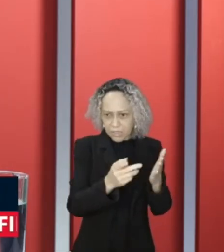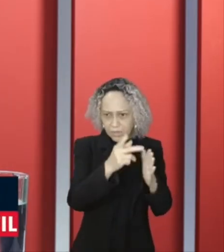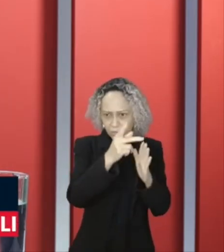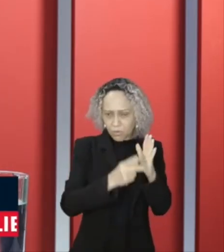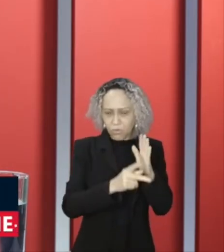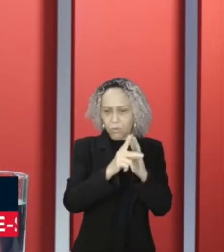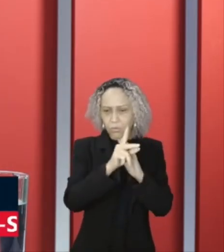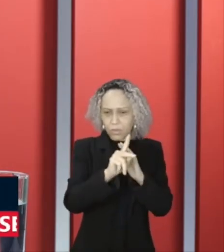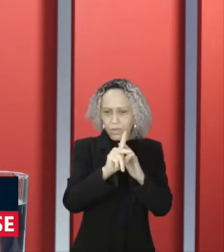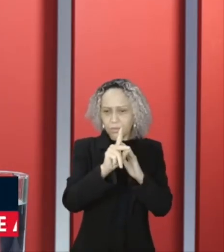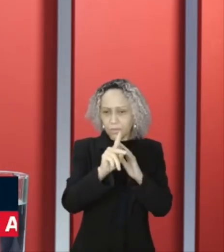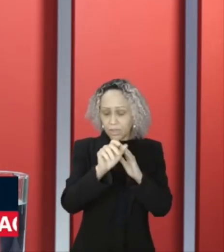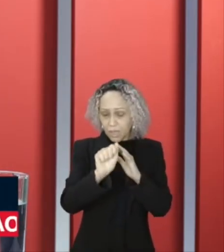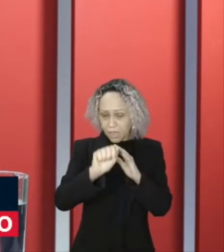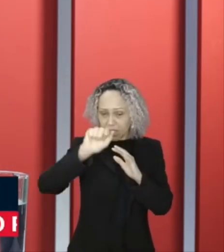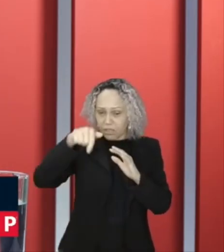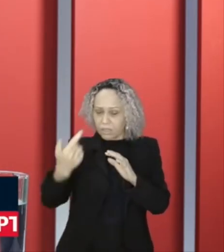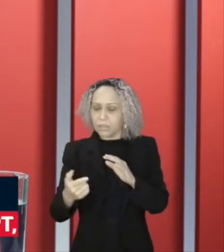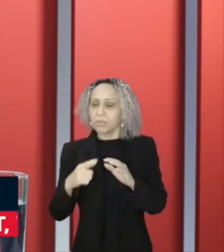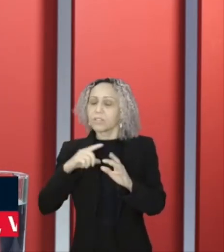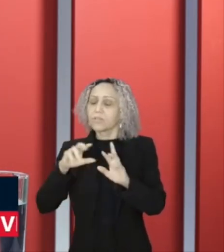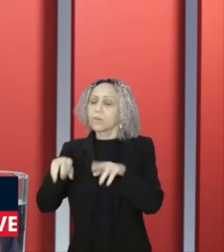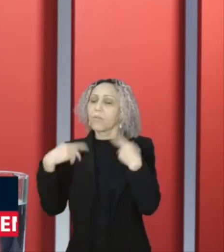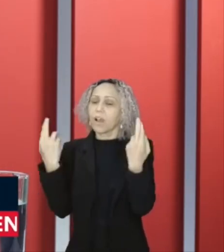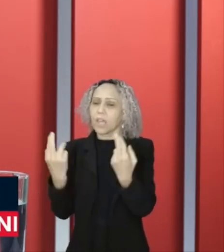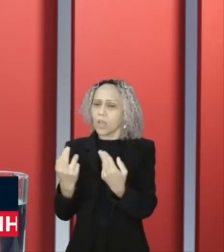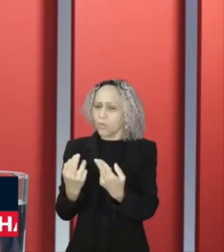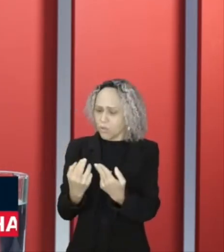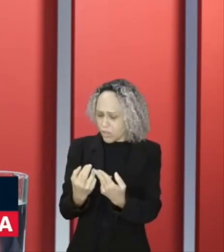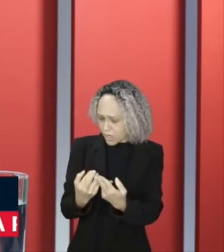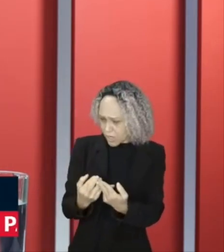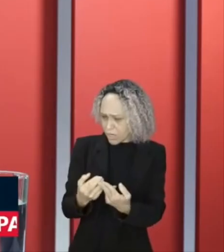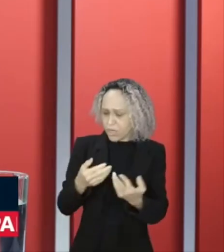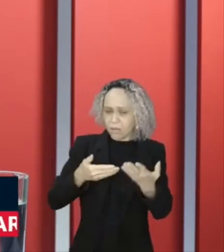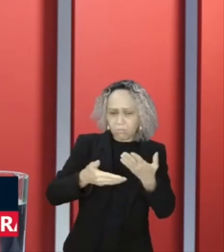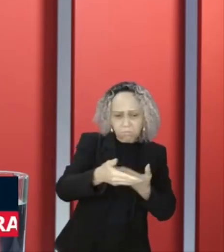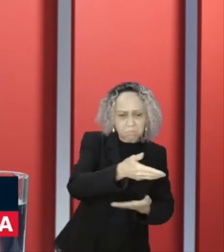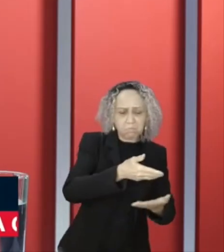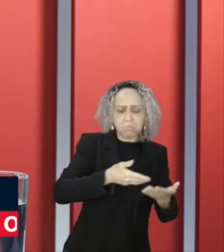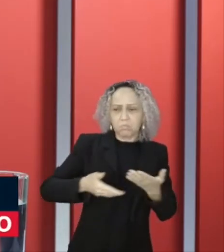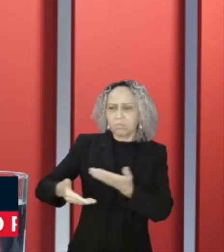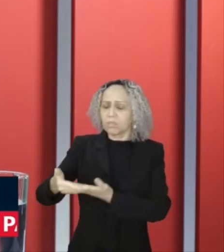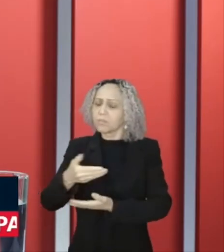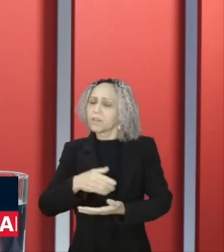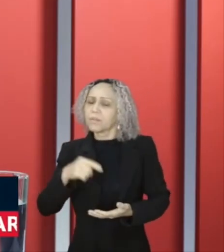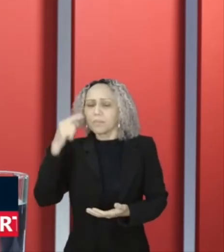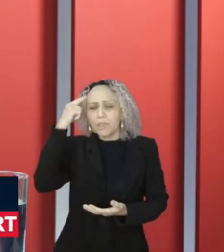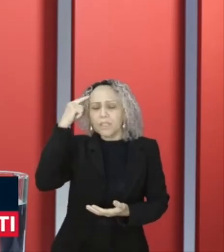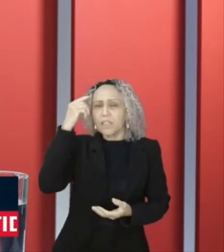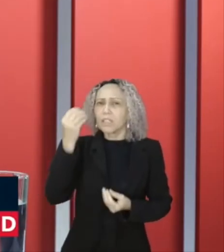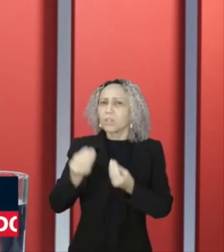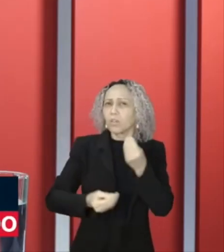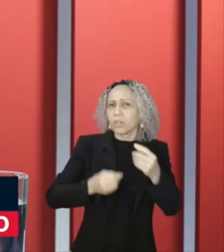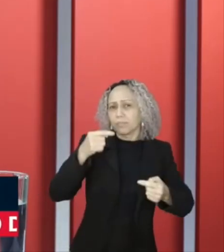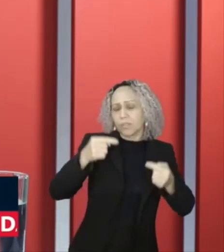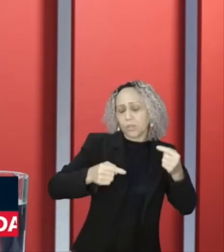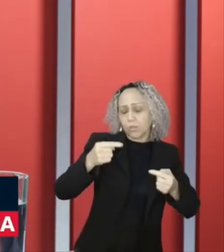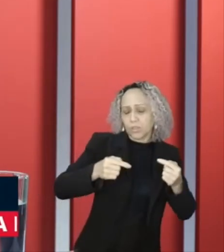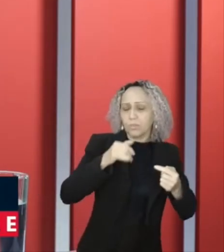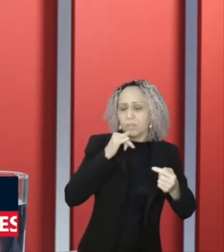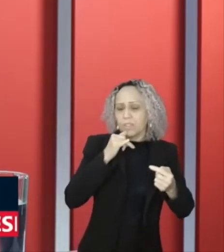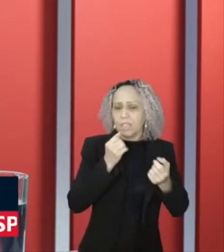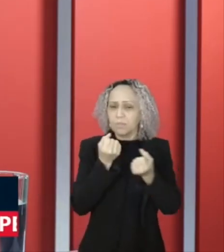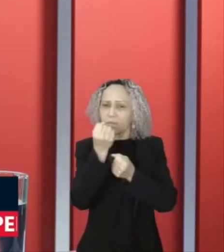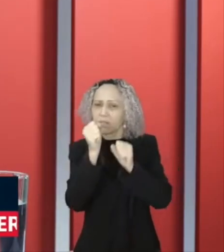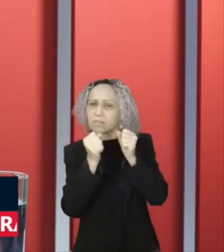isso gera para a produção, tanto agrícola quanto industrial, discutiu a questão da política